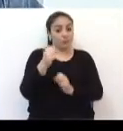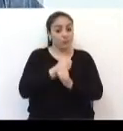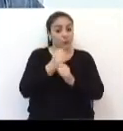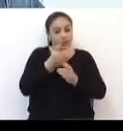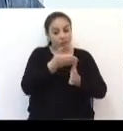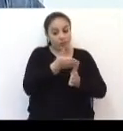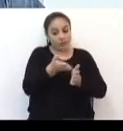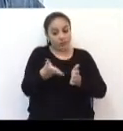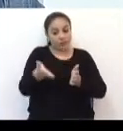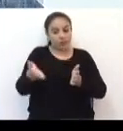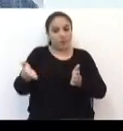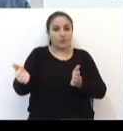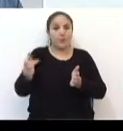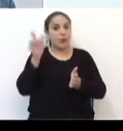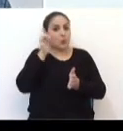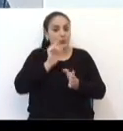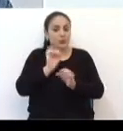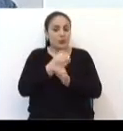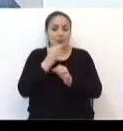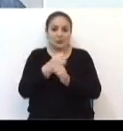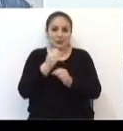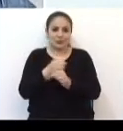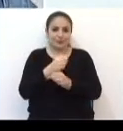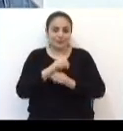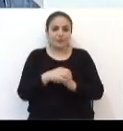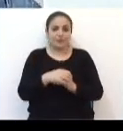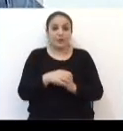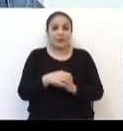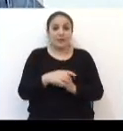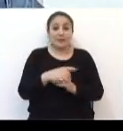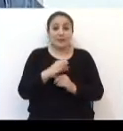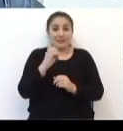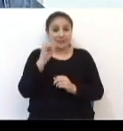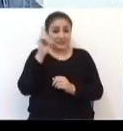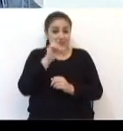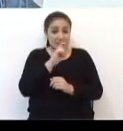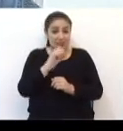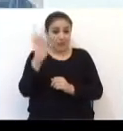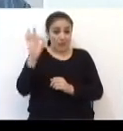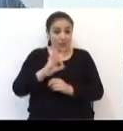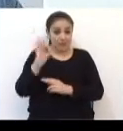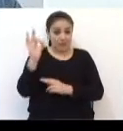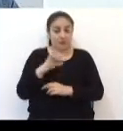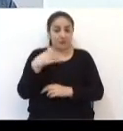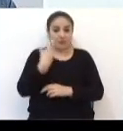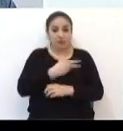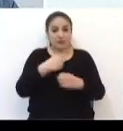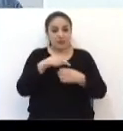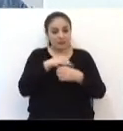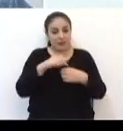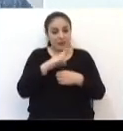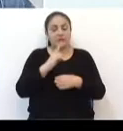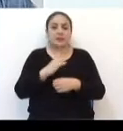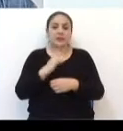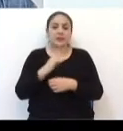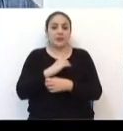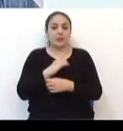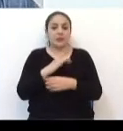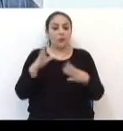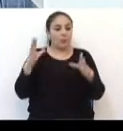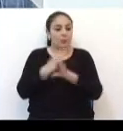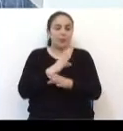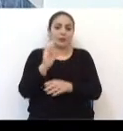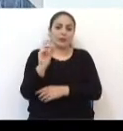para a construção, ou seja, para 100% da nossa cidade estar coberta pela Corsan.